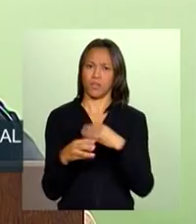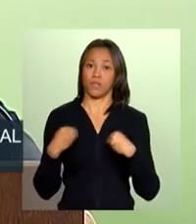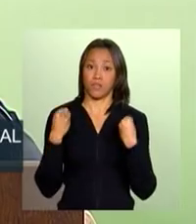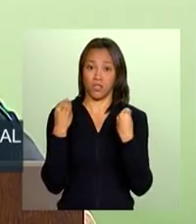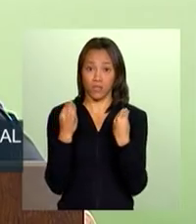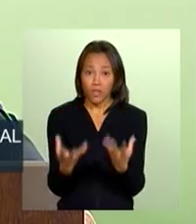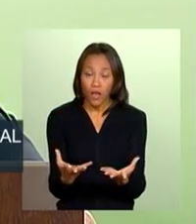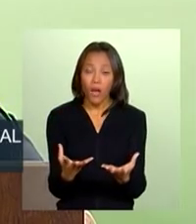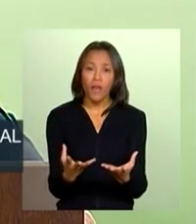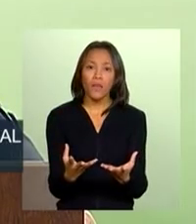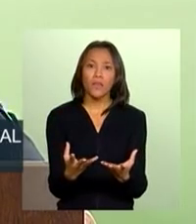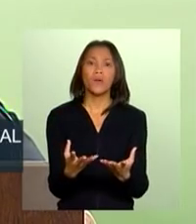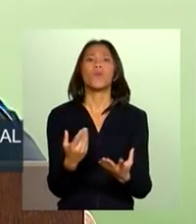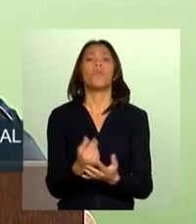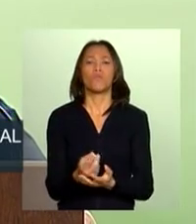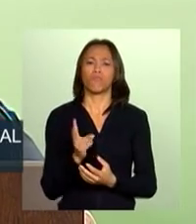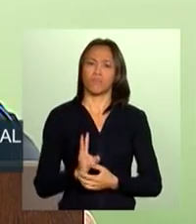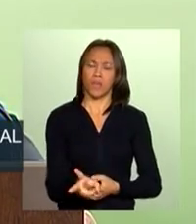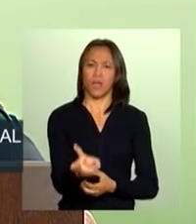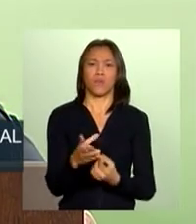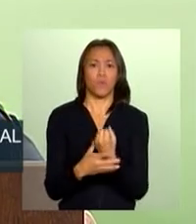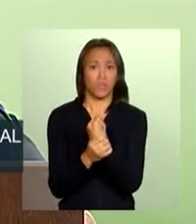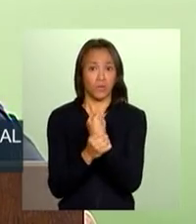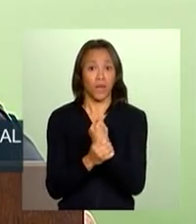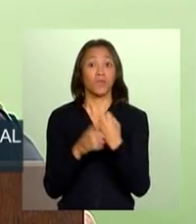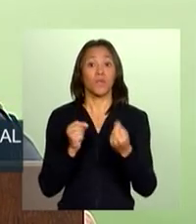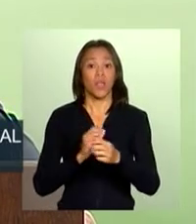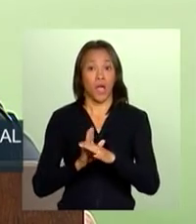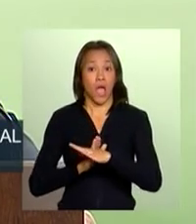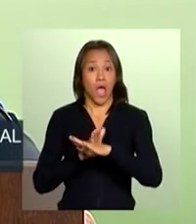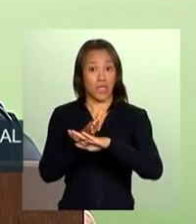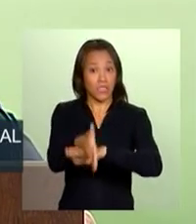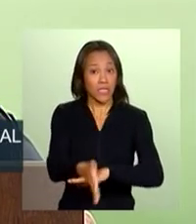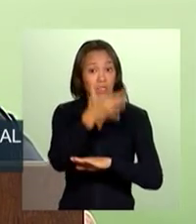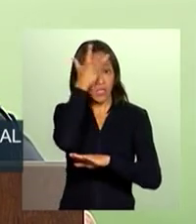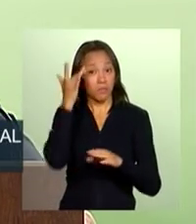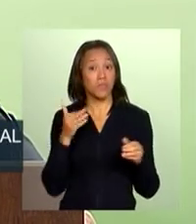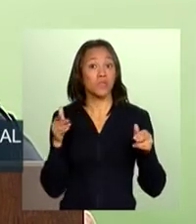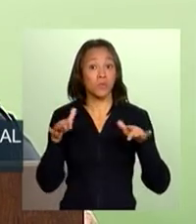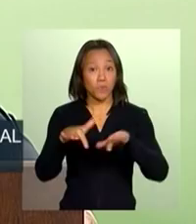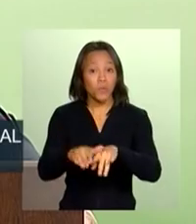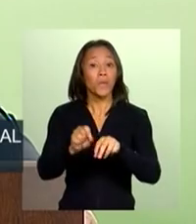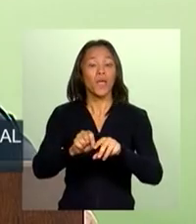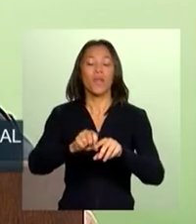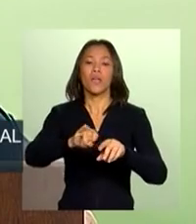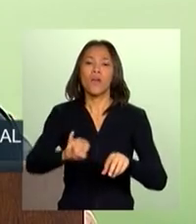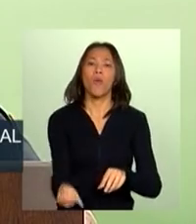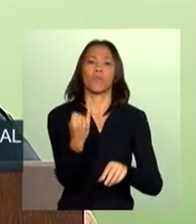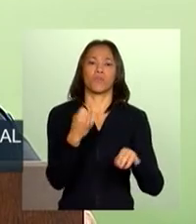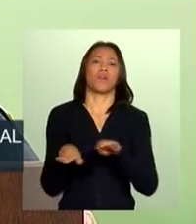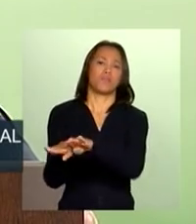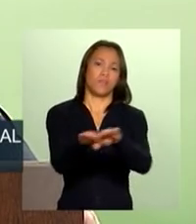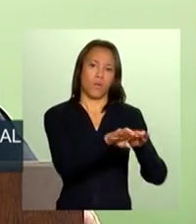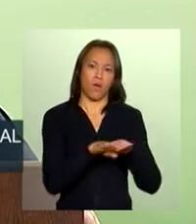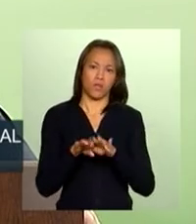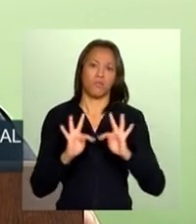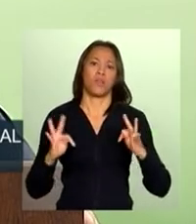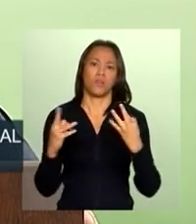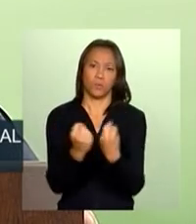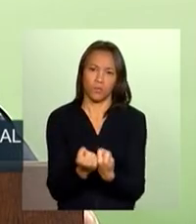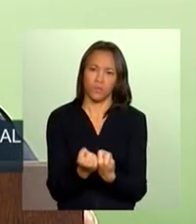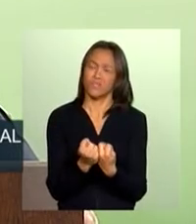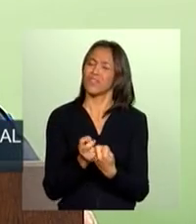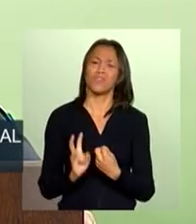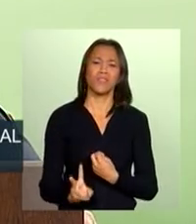a permanência e estabilidade do acesso das pessoas à igualdade de oportunidades diante de toda a